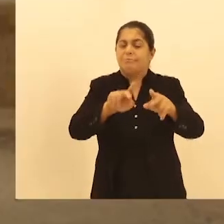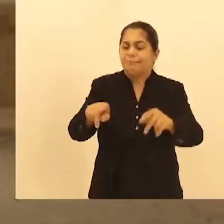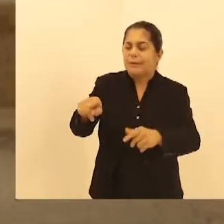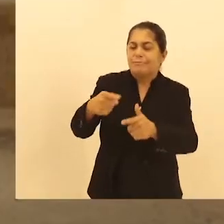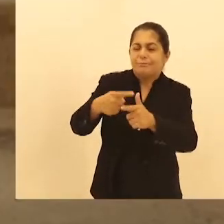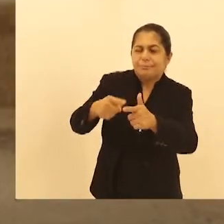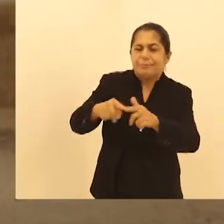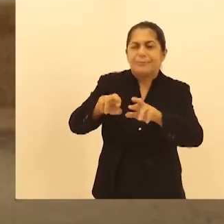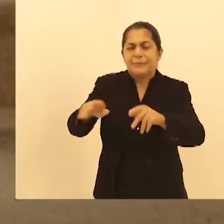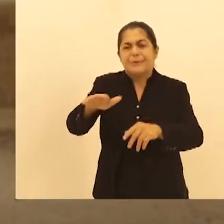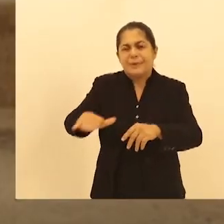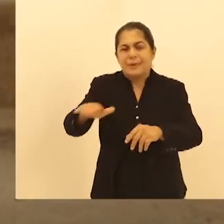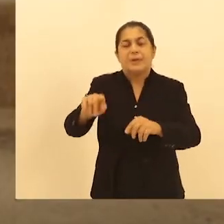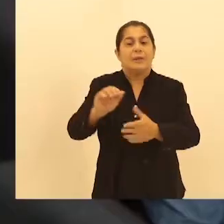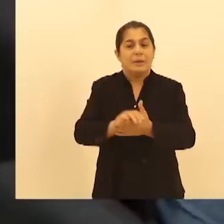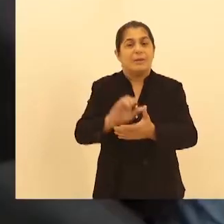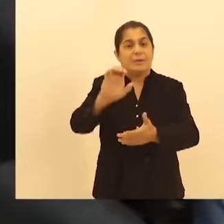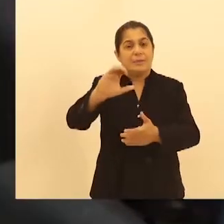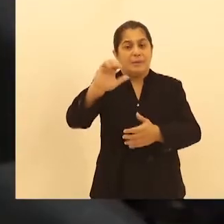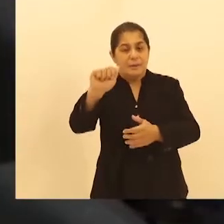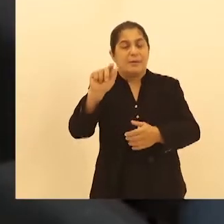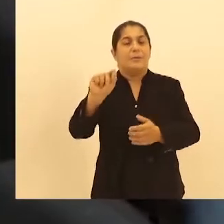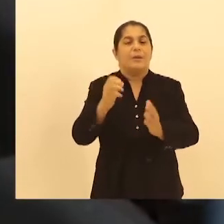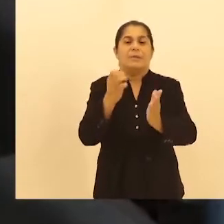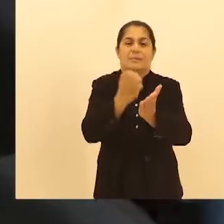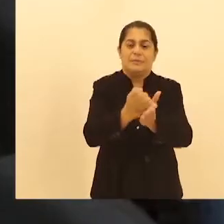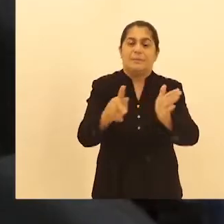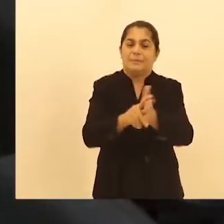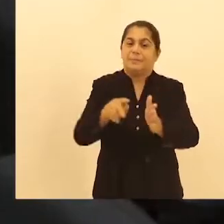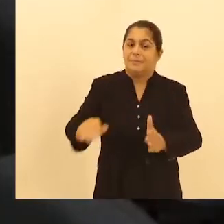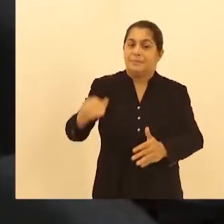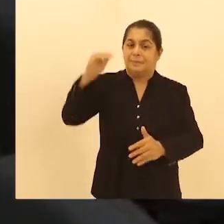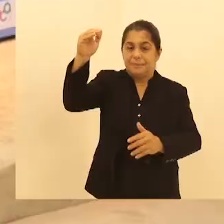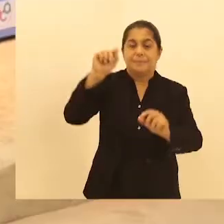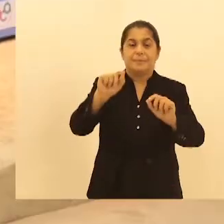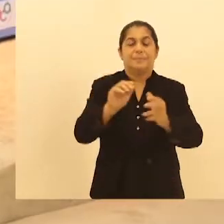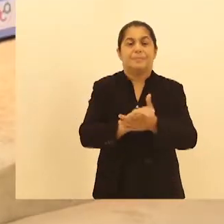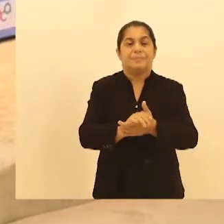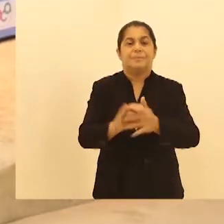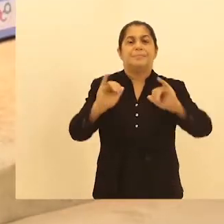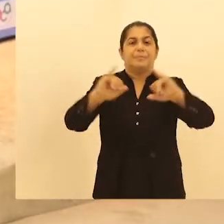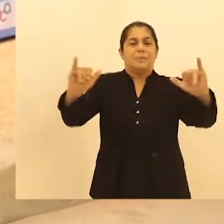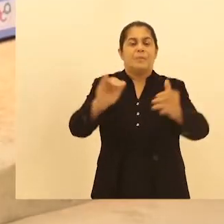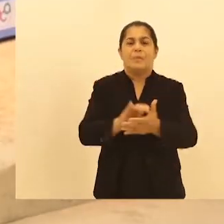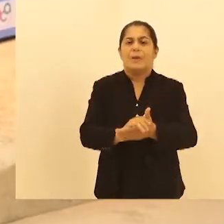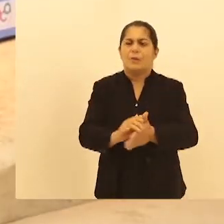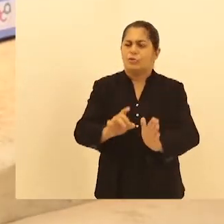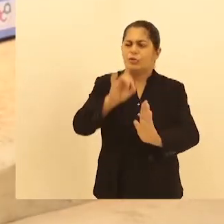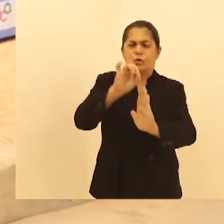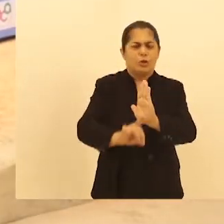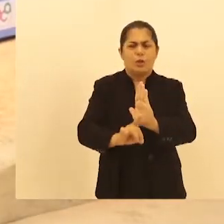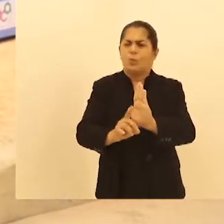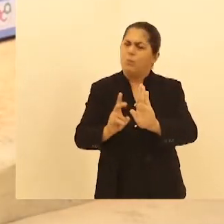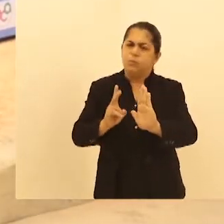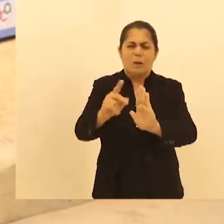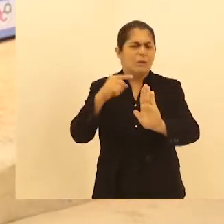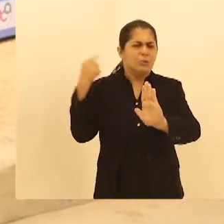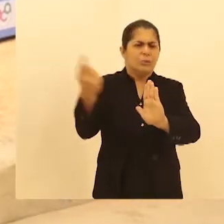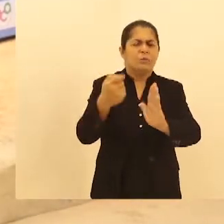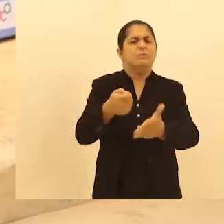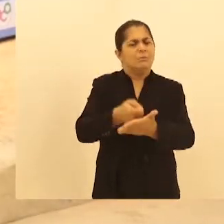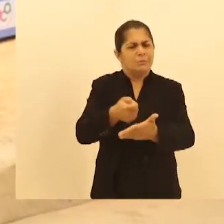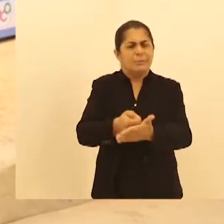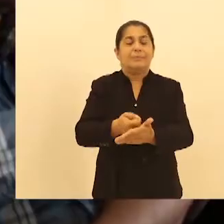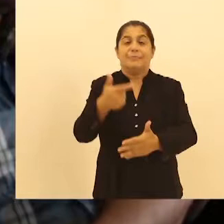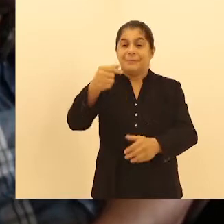homenageia os 27 anos do eca estatuto da criança e do adolescente com o slogan nenhum direito a menos a campanha